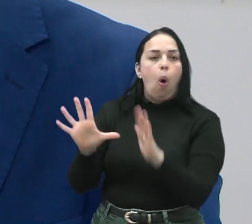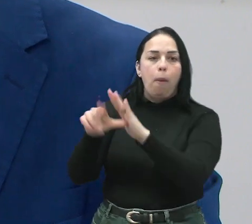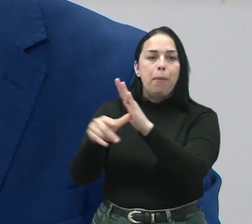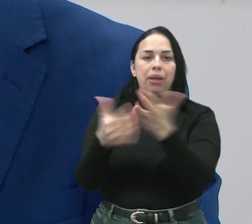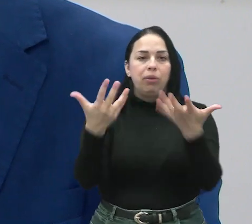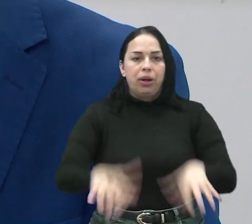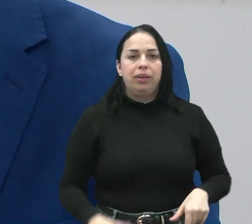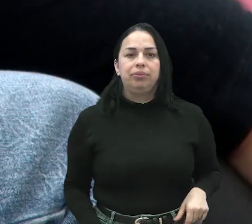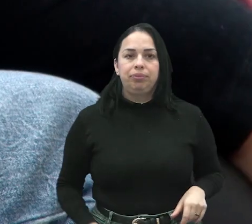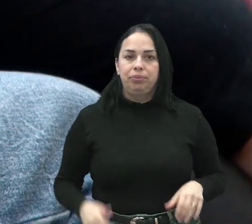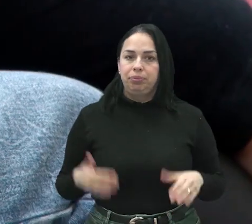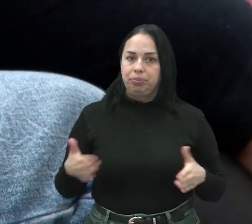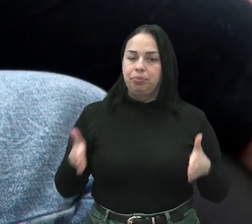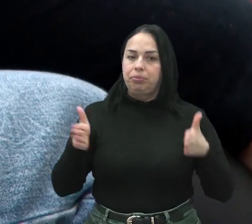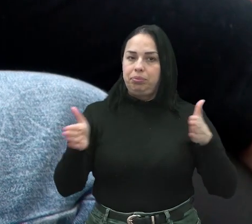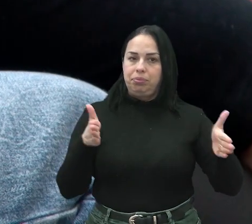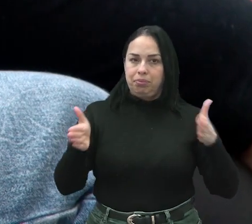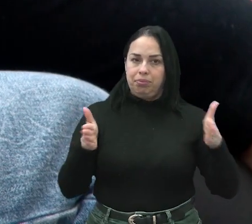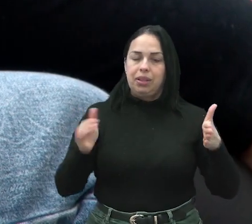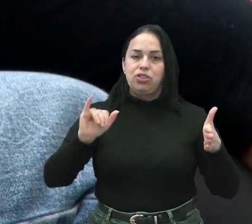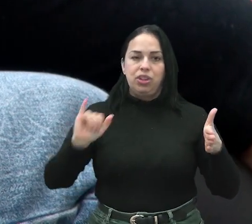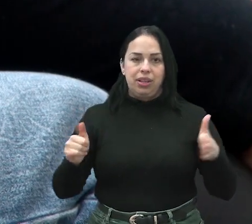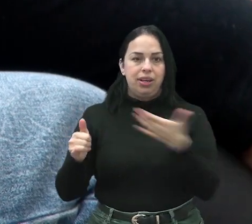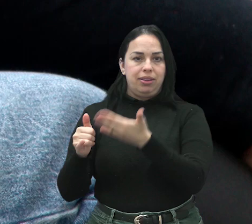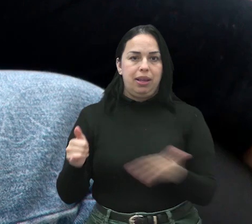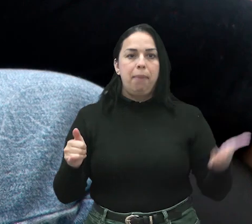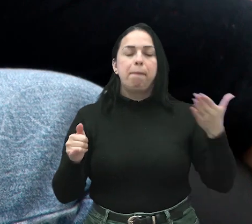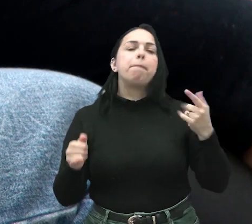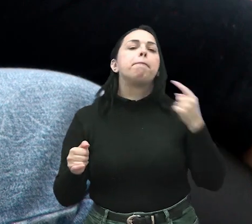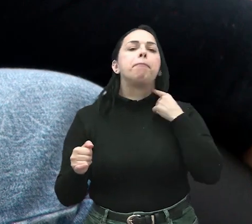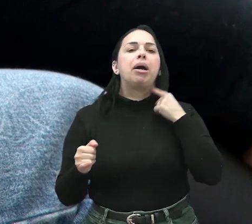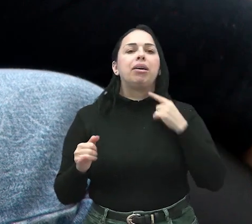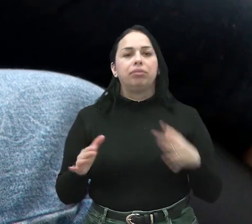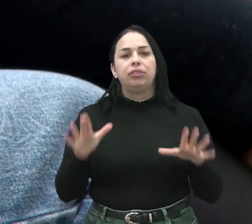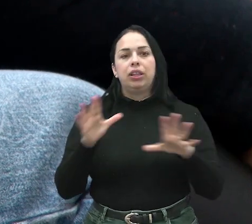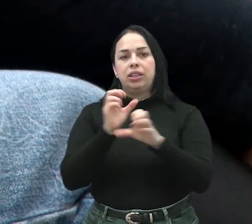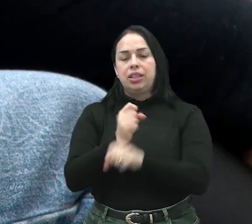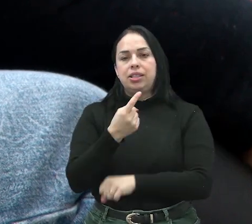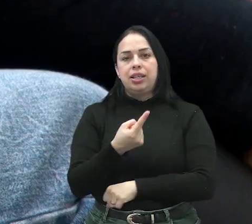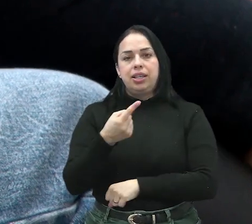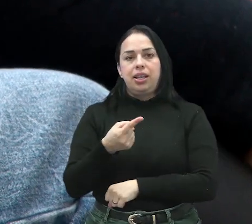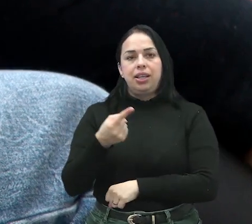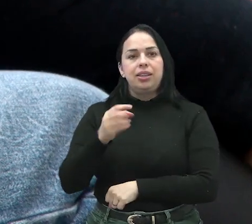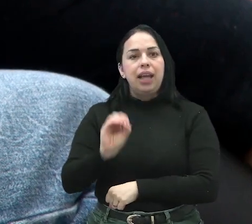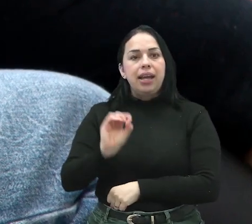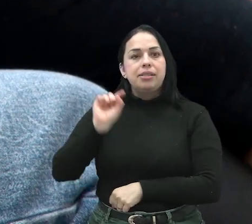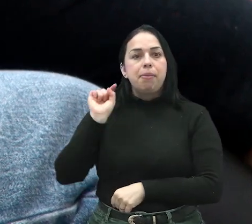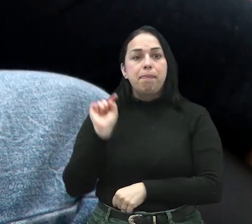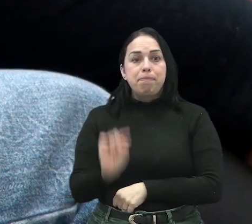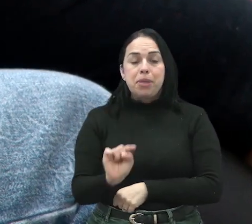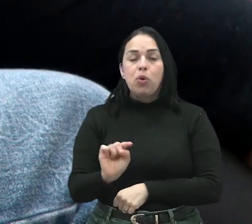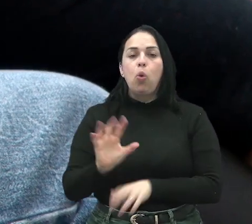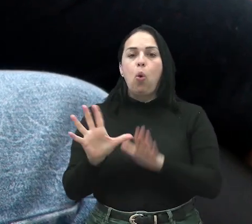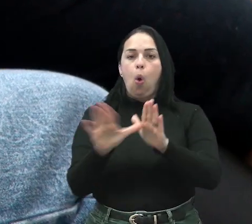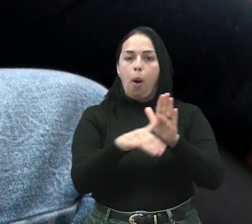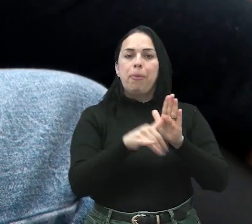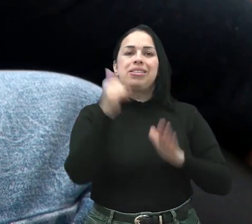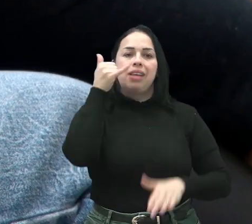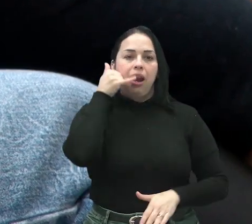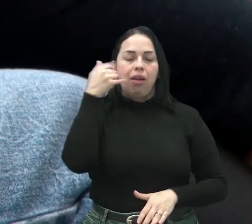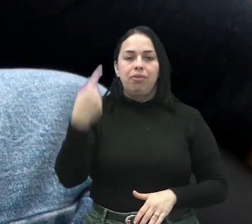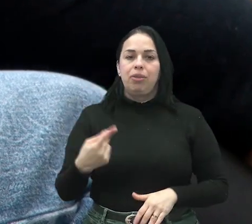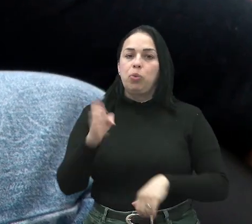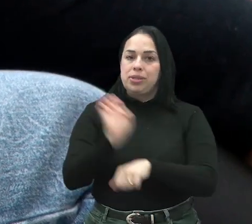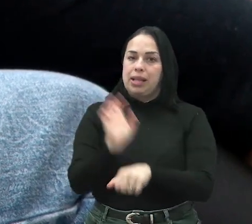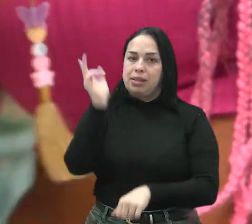atrativo o crime. Entre janeiro e maio deste ano, foram registrados 110 mil roubos e furtos de